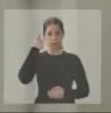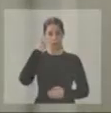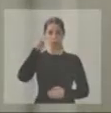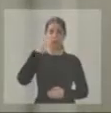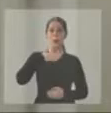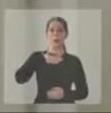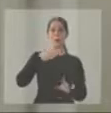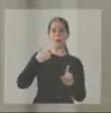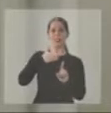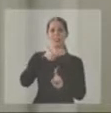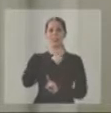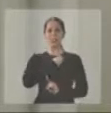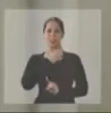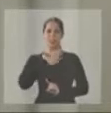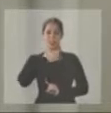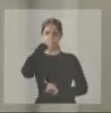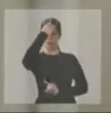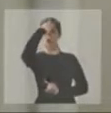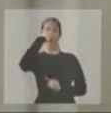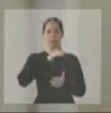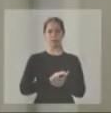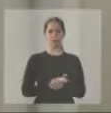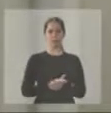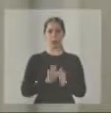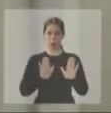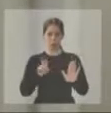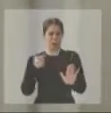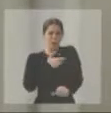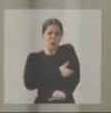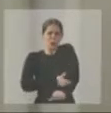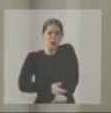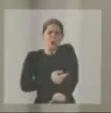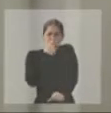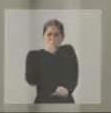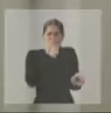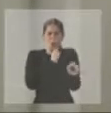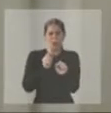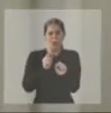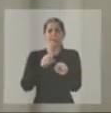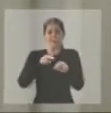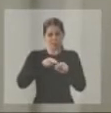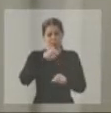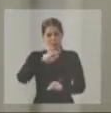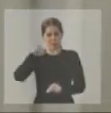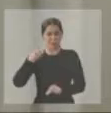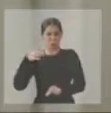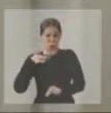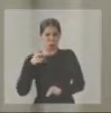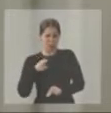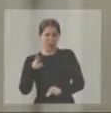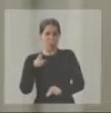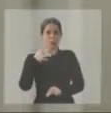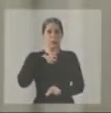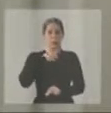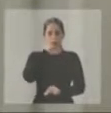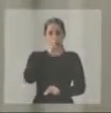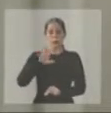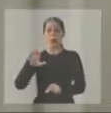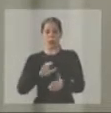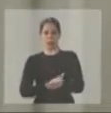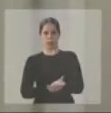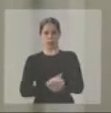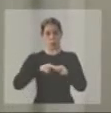A política é a minha missão de vida, a minha vocação. Mas eu não tenho apego ao poder e assim ameaço os mesmos de